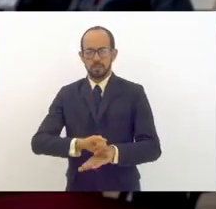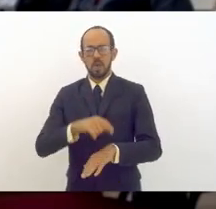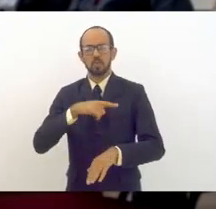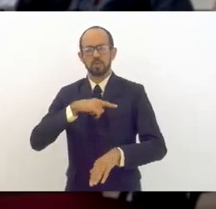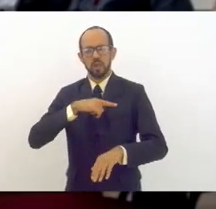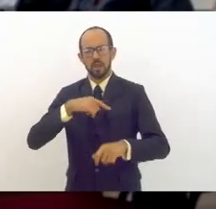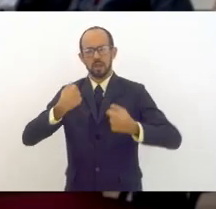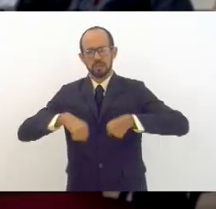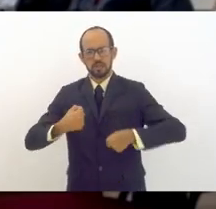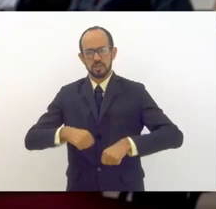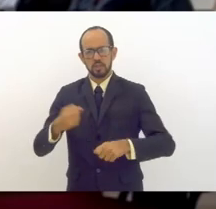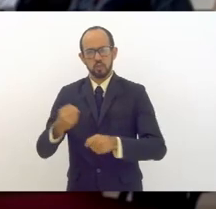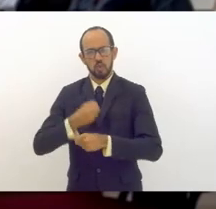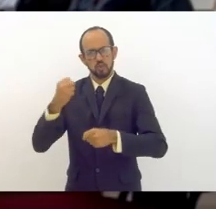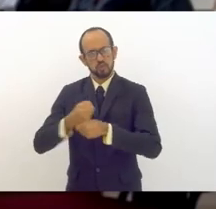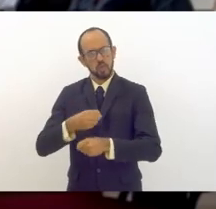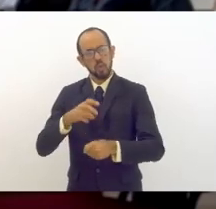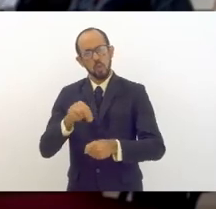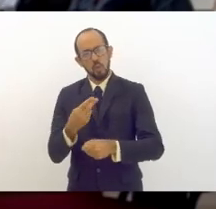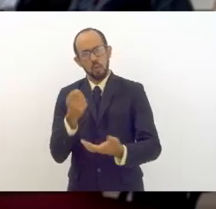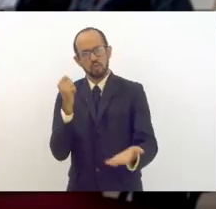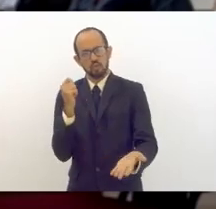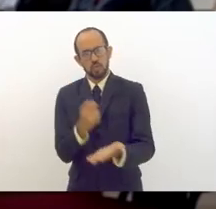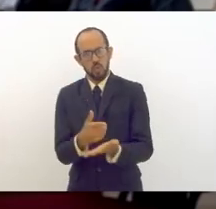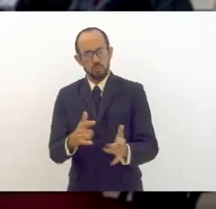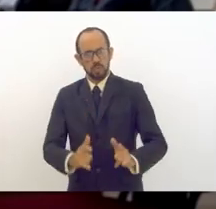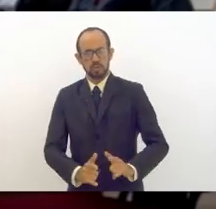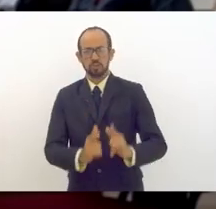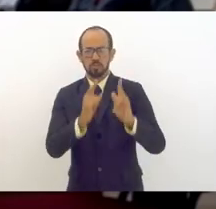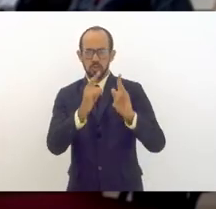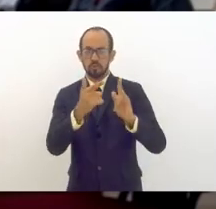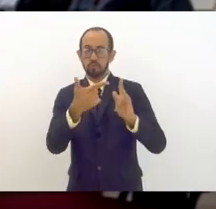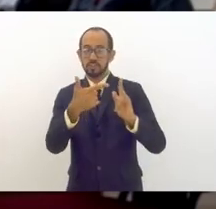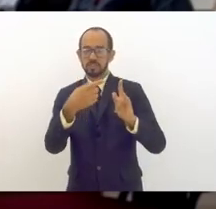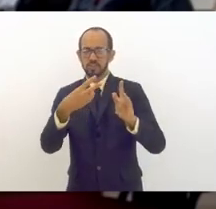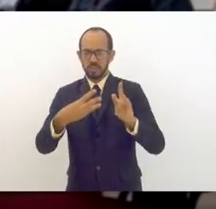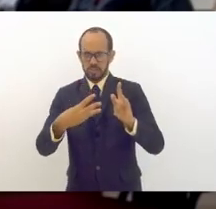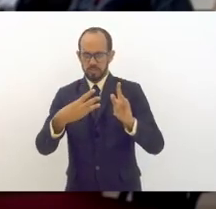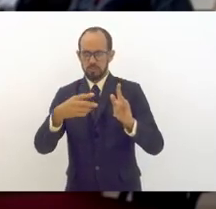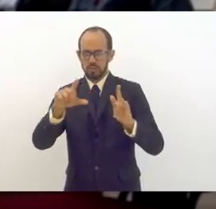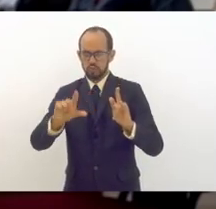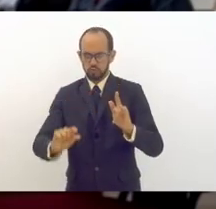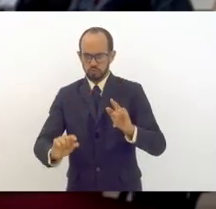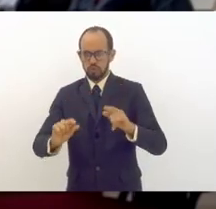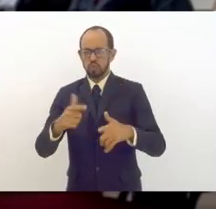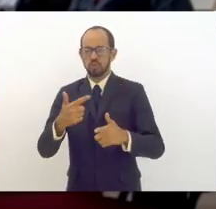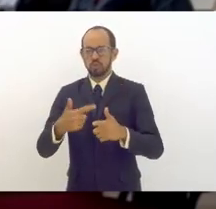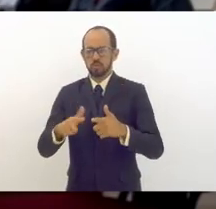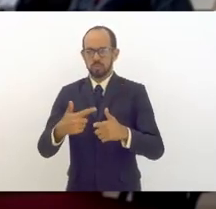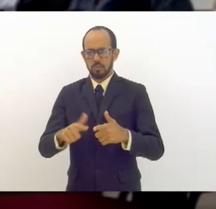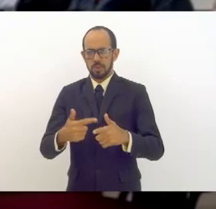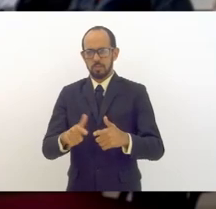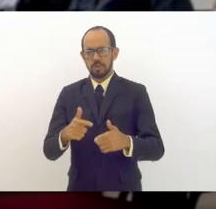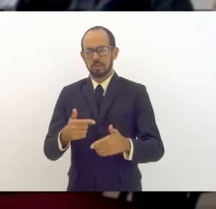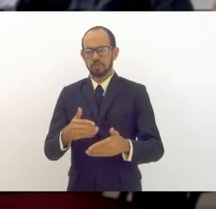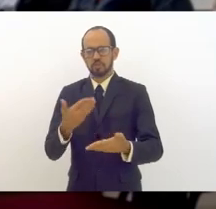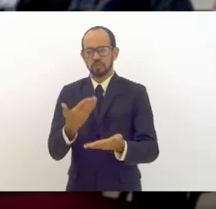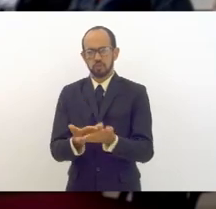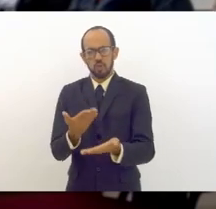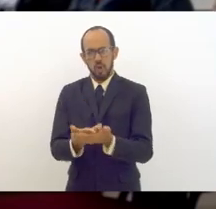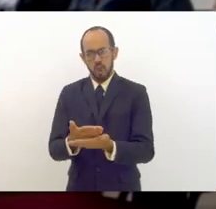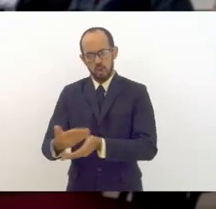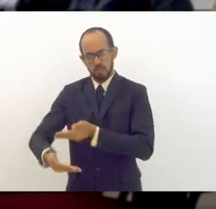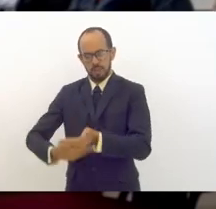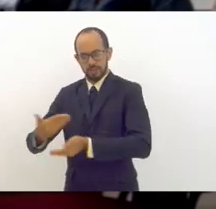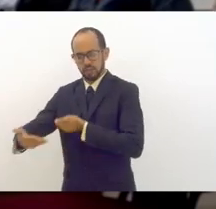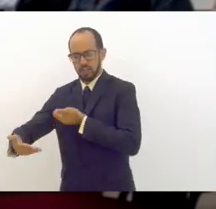de construção ou aquisição de 23 imóveis para que a gente diminua o número de escolas compartilhadas